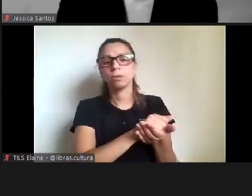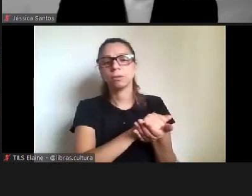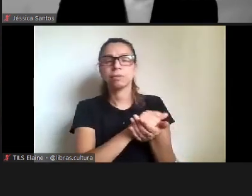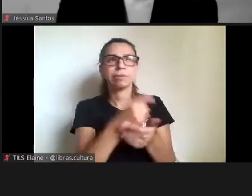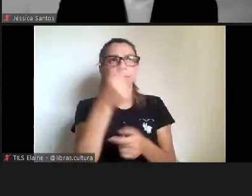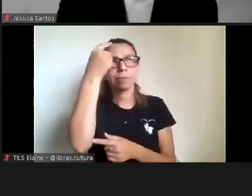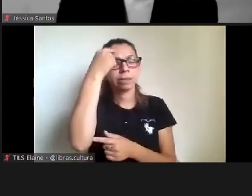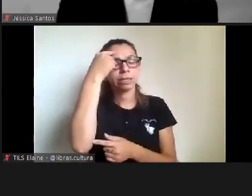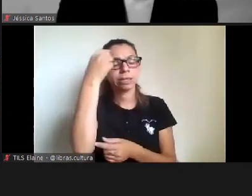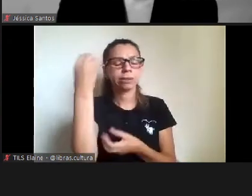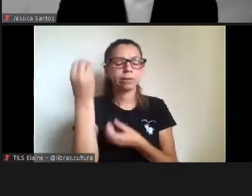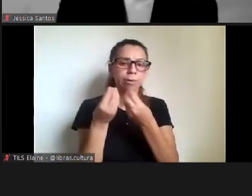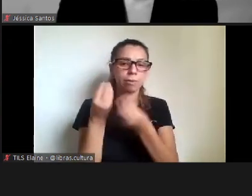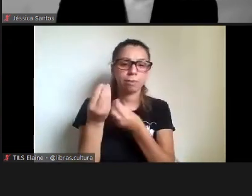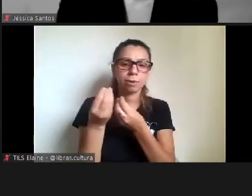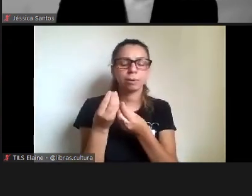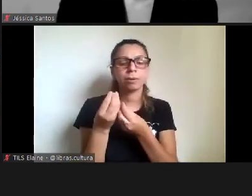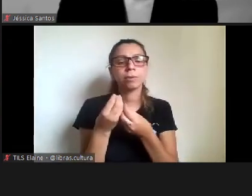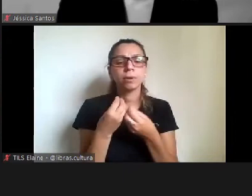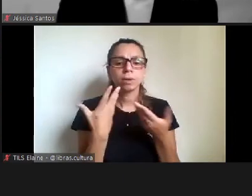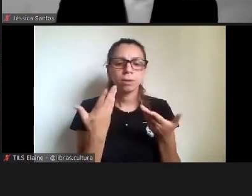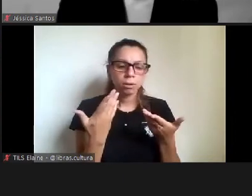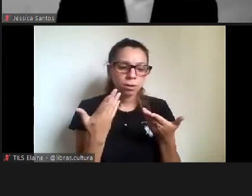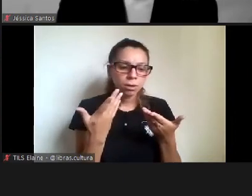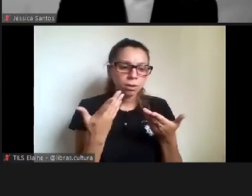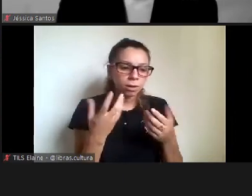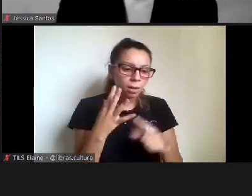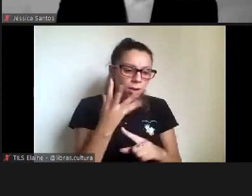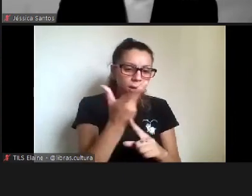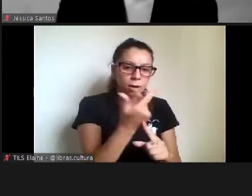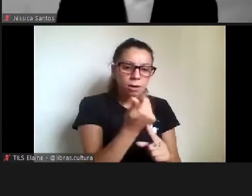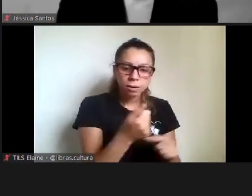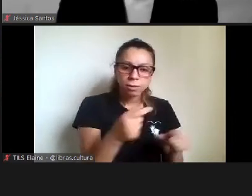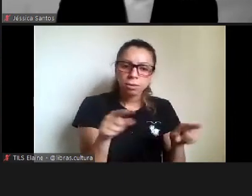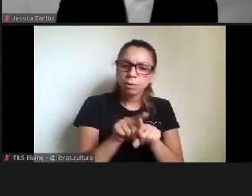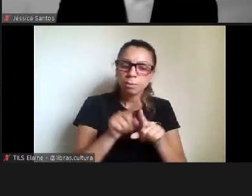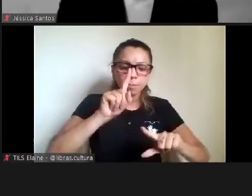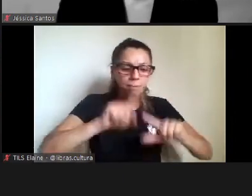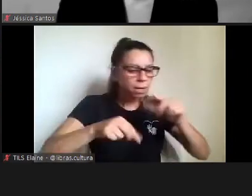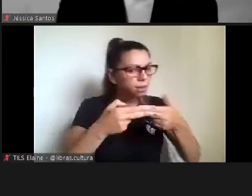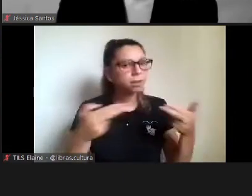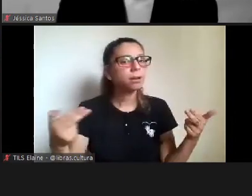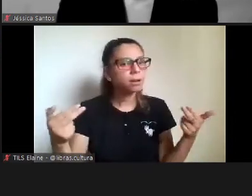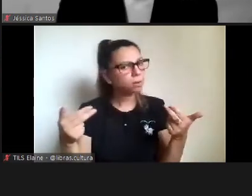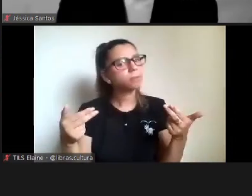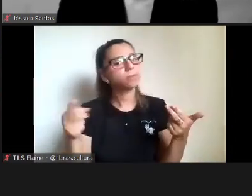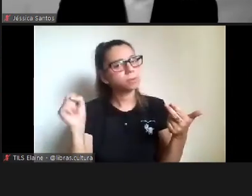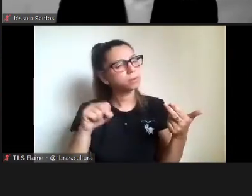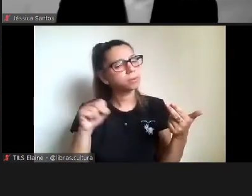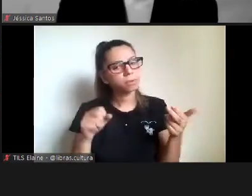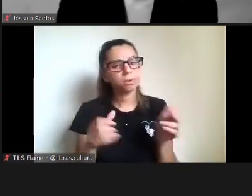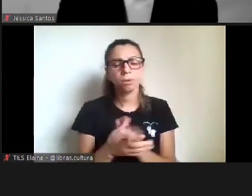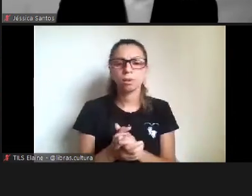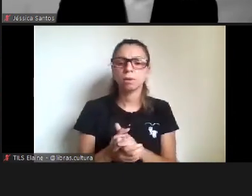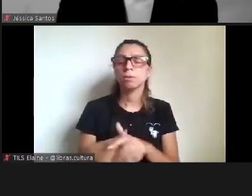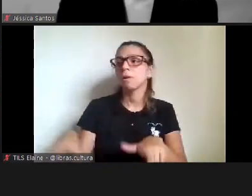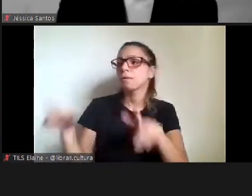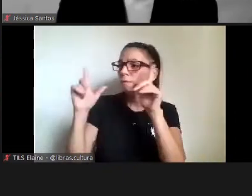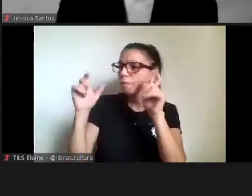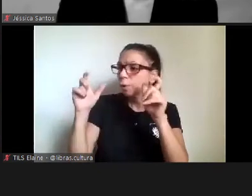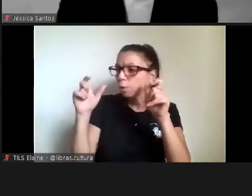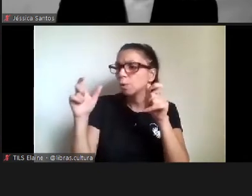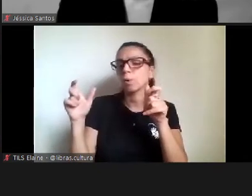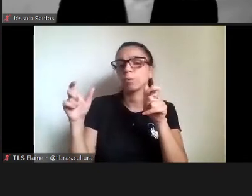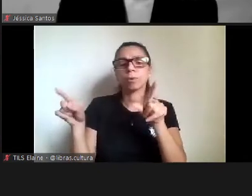pensando agora, né? Todos os trabalhos de fato trazem, inclusive enquanto material, né? A Sim, fotografia, o vídeo